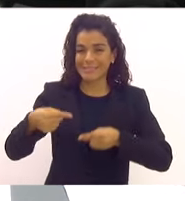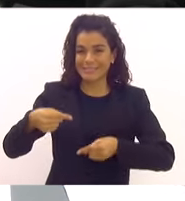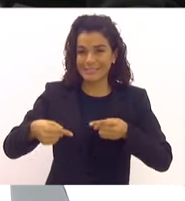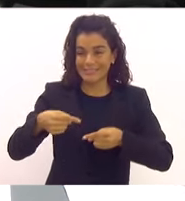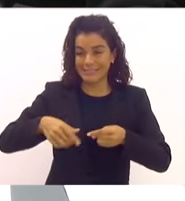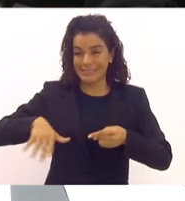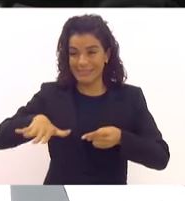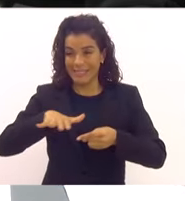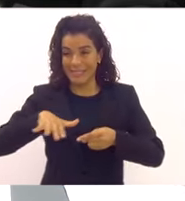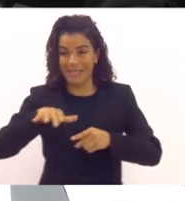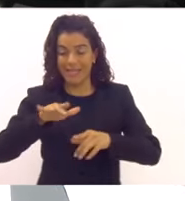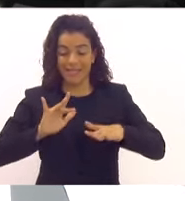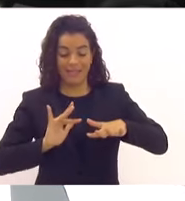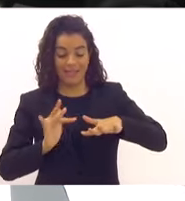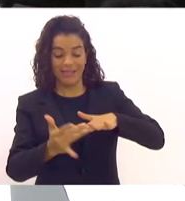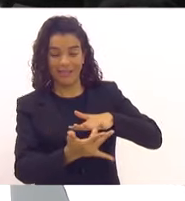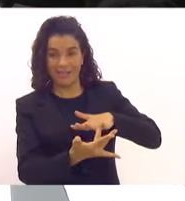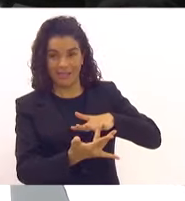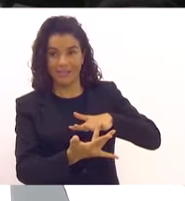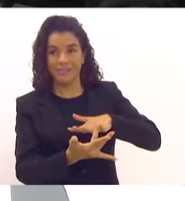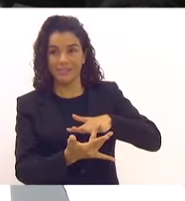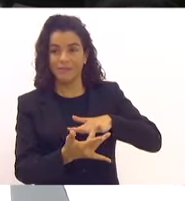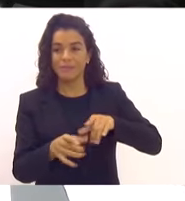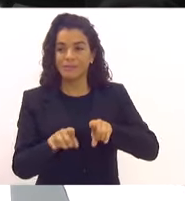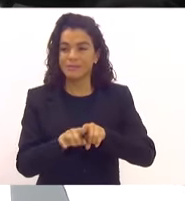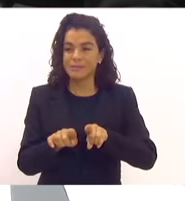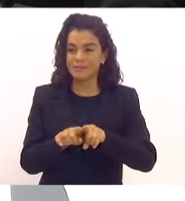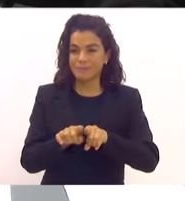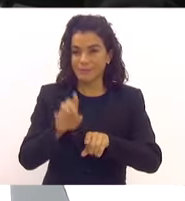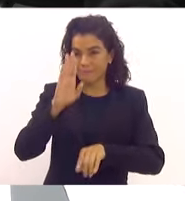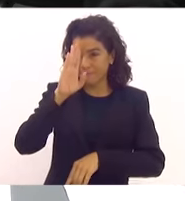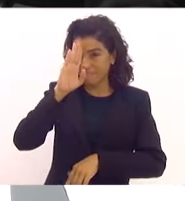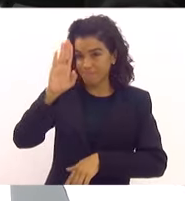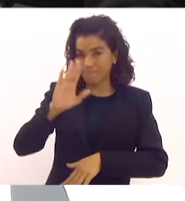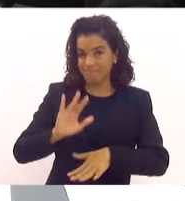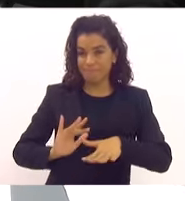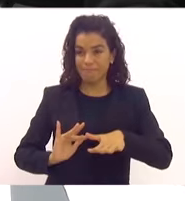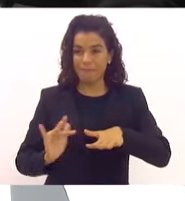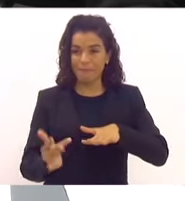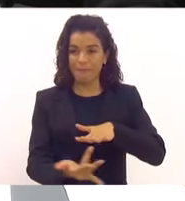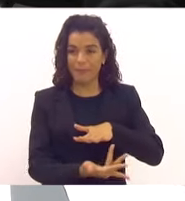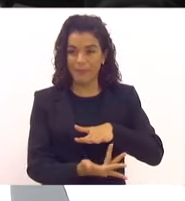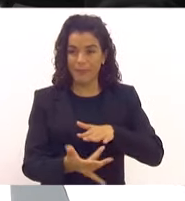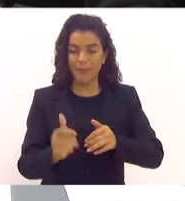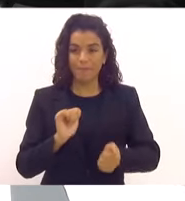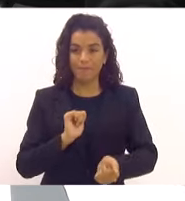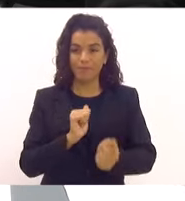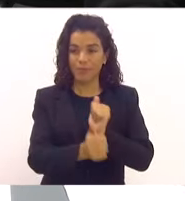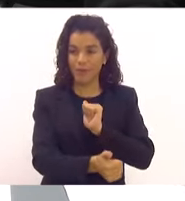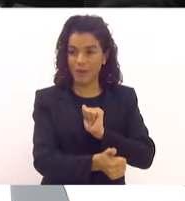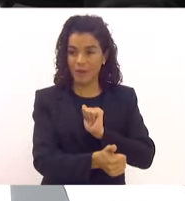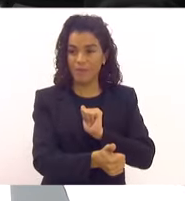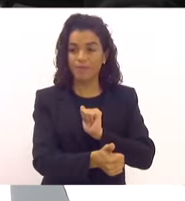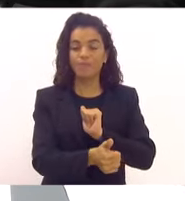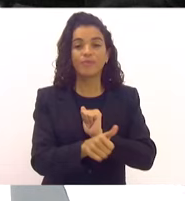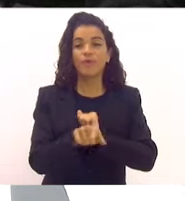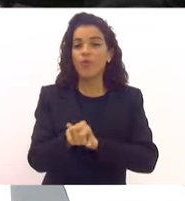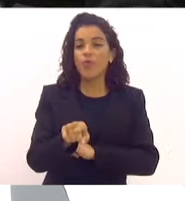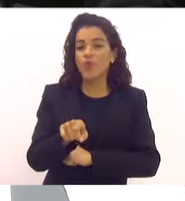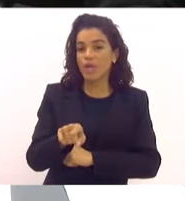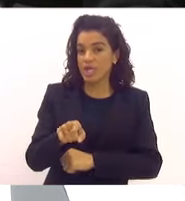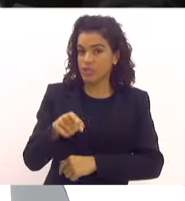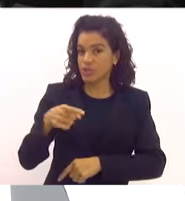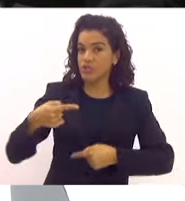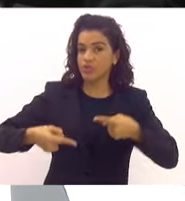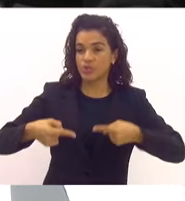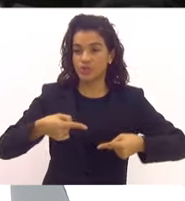na rede social, mas principalmente na rede social dos esportes, intensamente